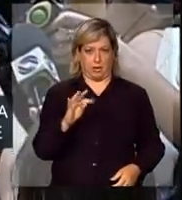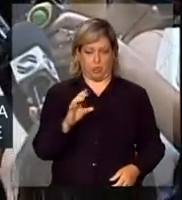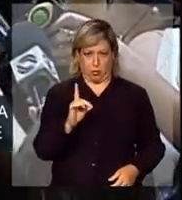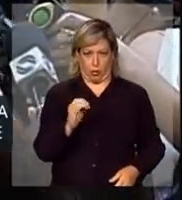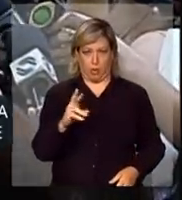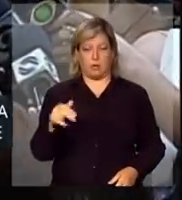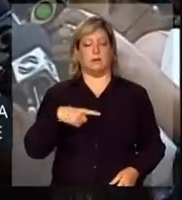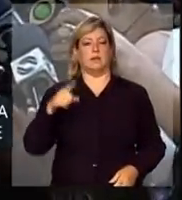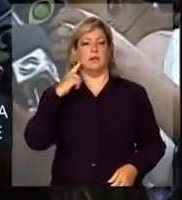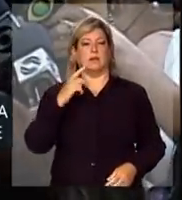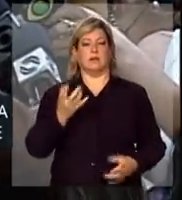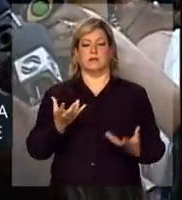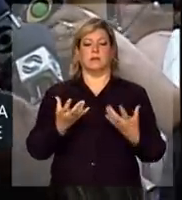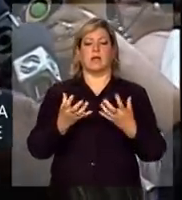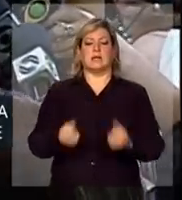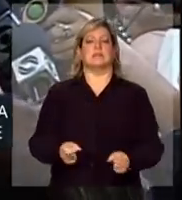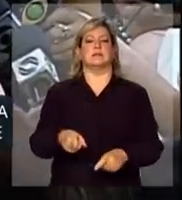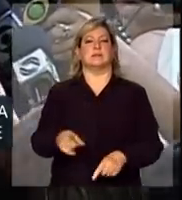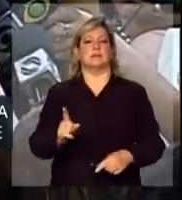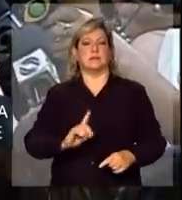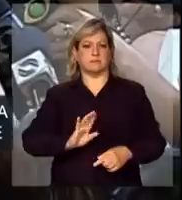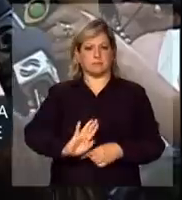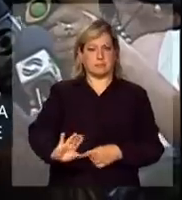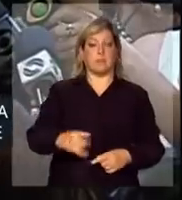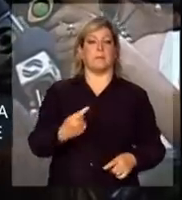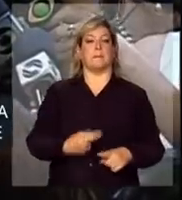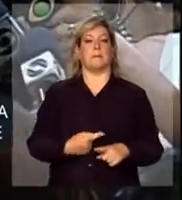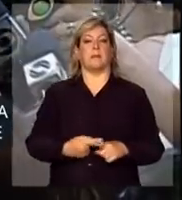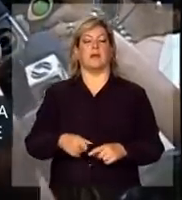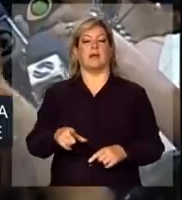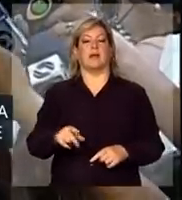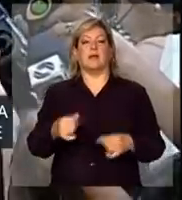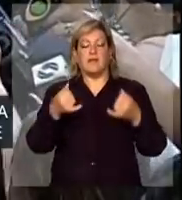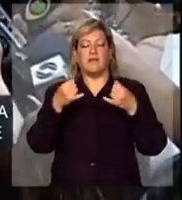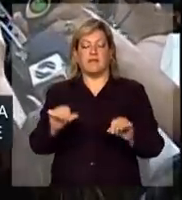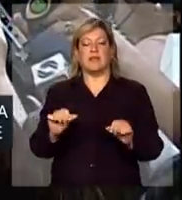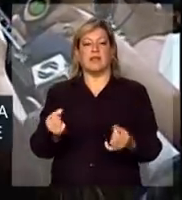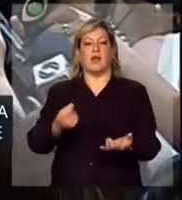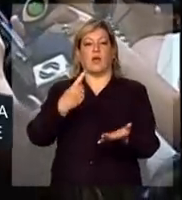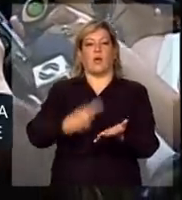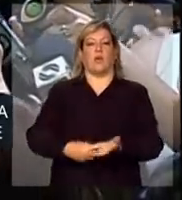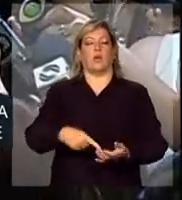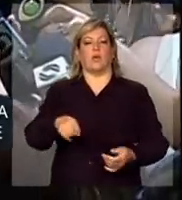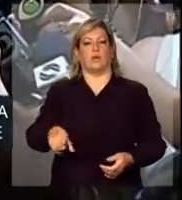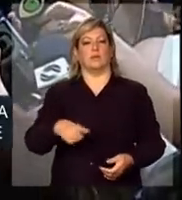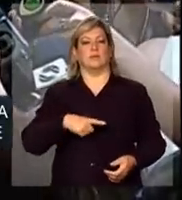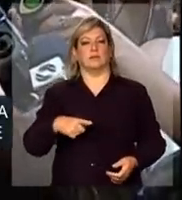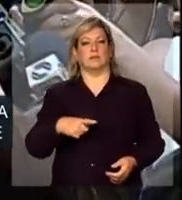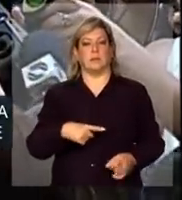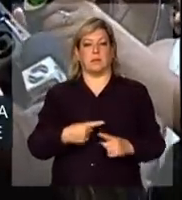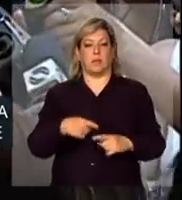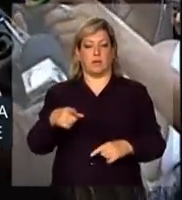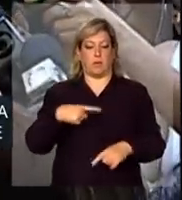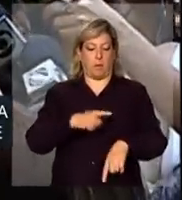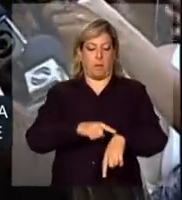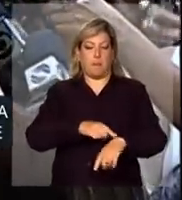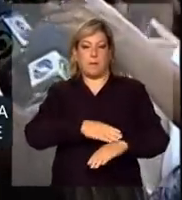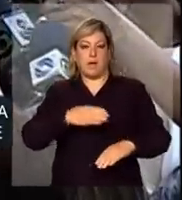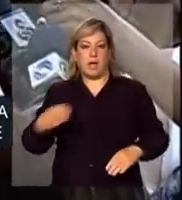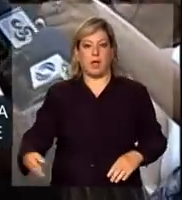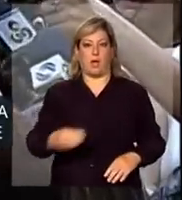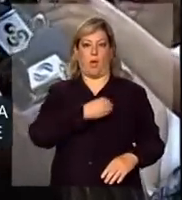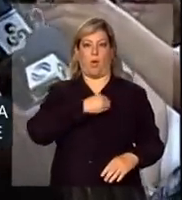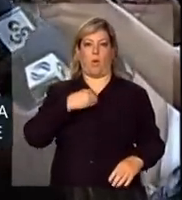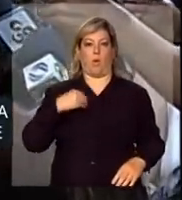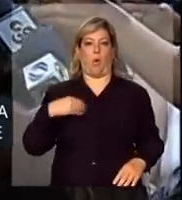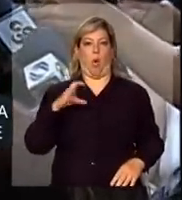do atendimento para postergar o cumprimento no prazo correto daquela consulta, daquele exame,